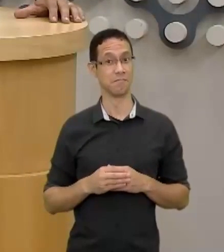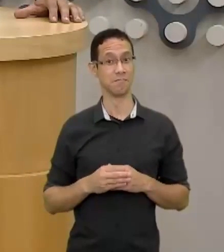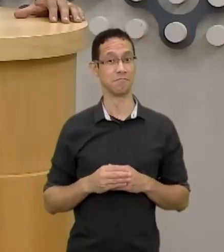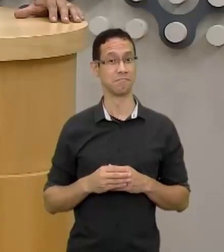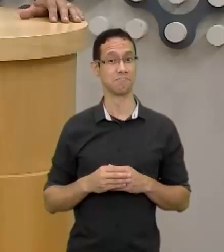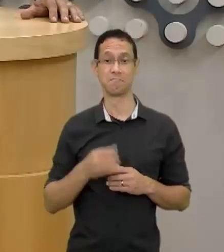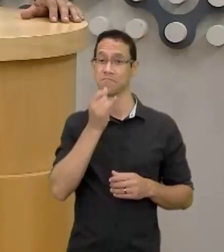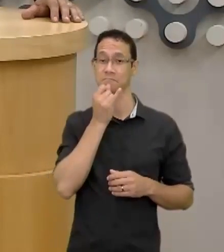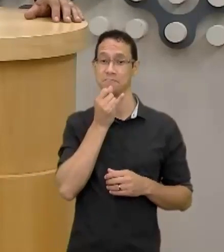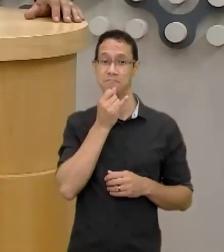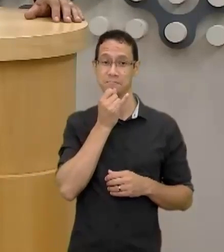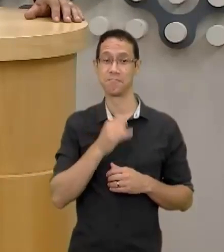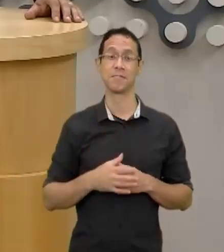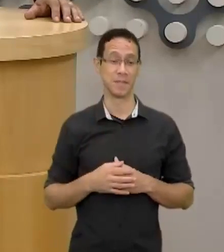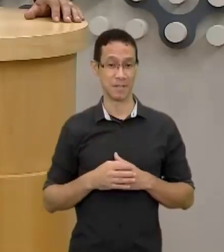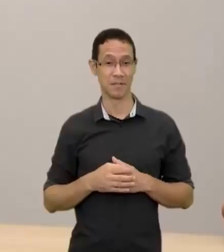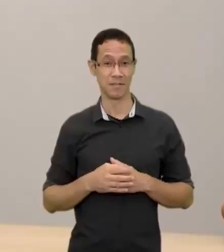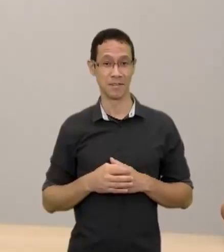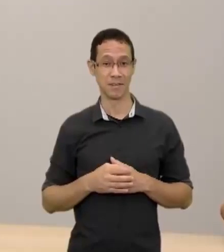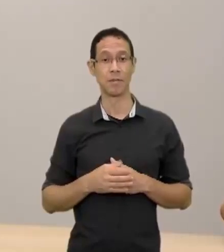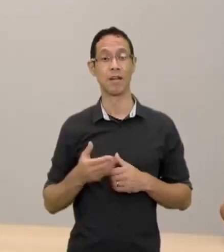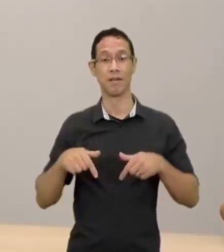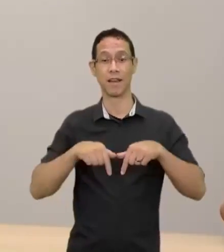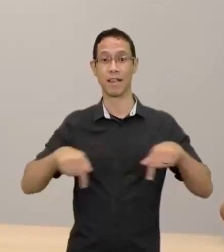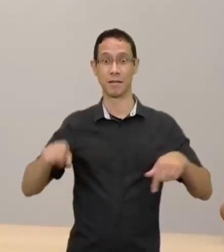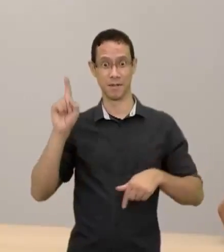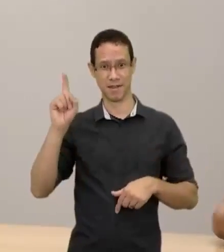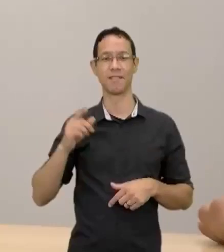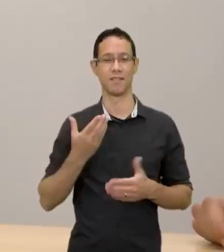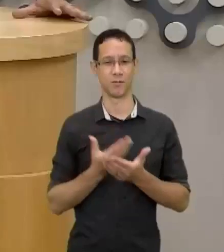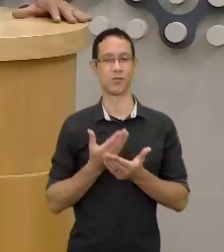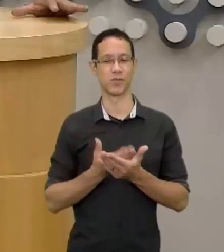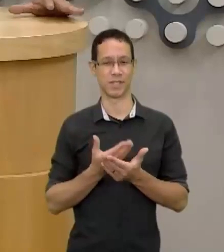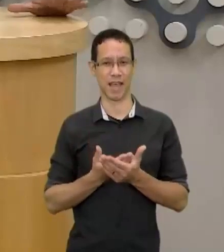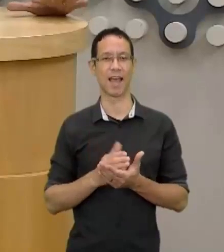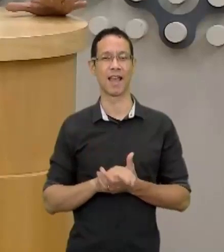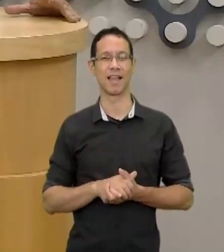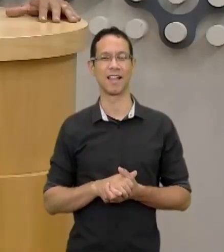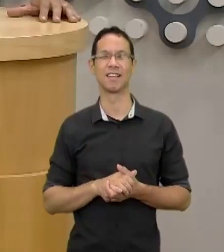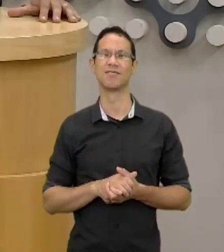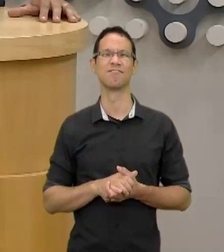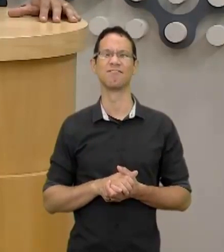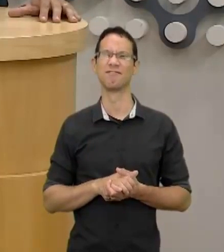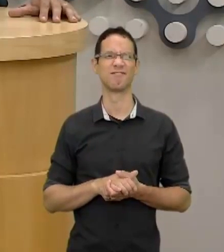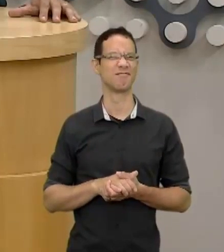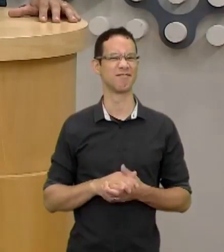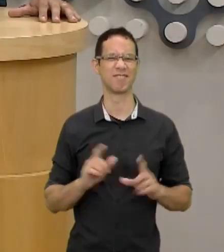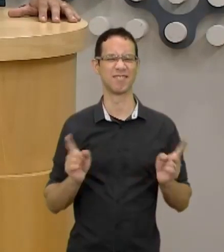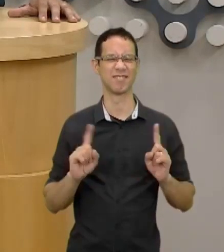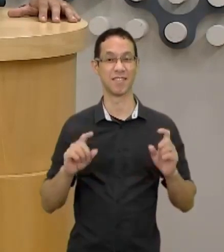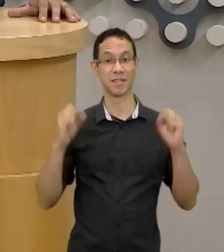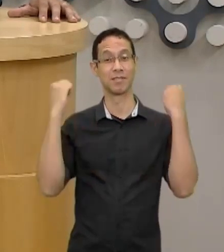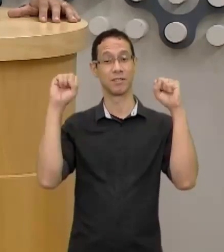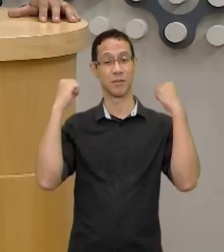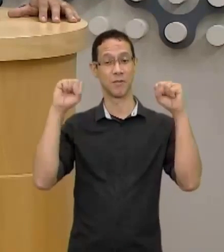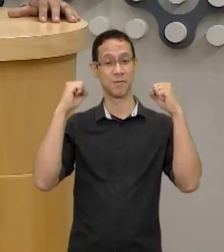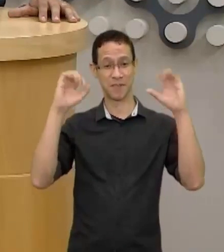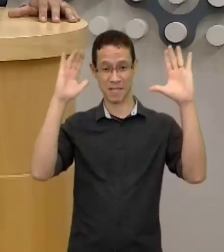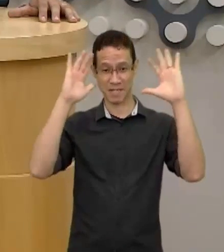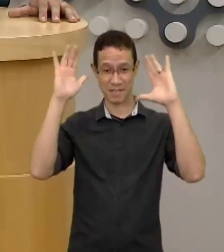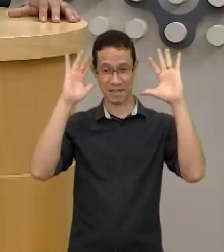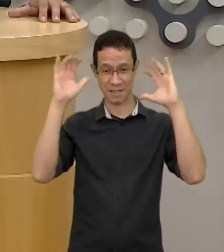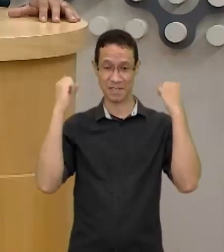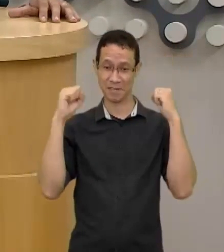aproveitar o exemplo. Não, vai sim, ele vai fazer química. Não vai rolar, não. Talvez educação física. Eu